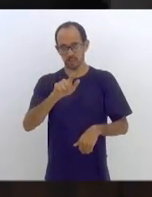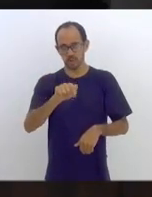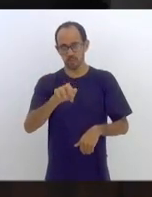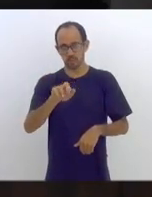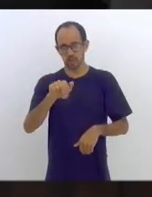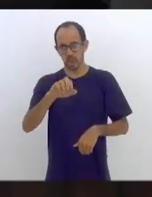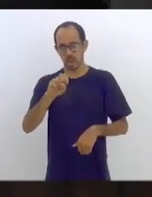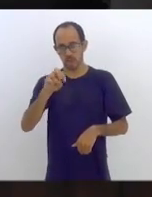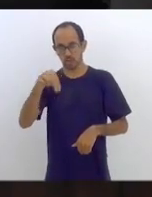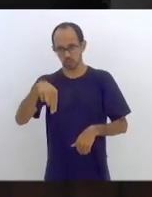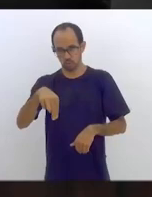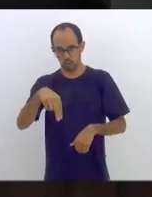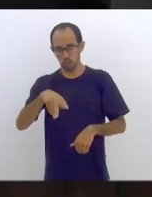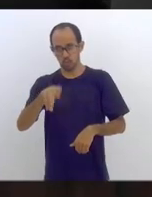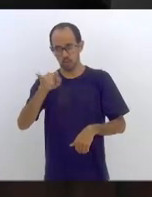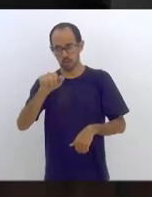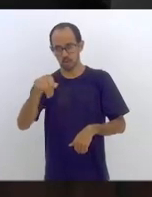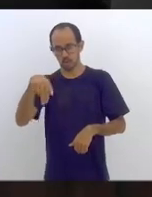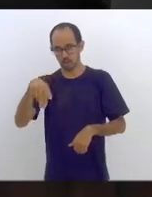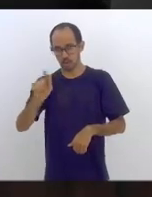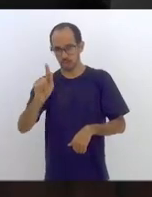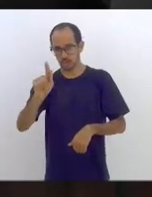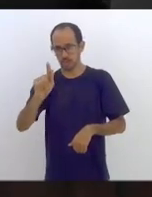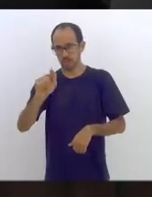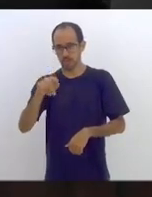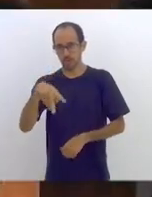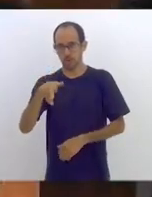Gerson King Combo.